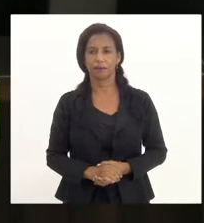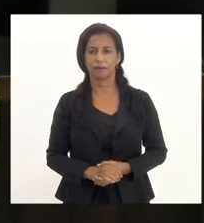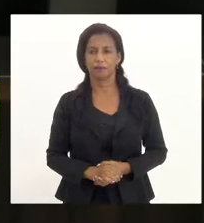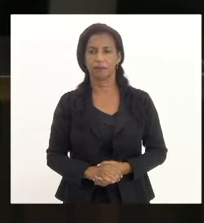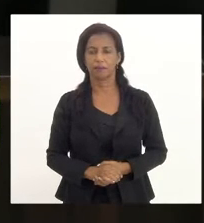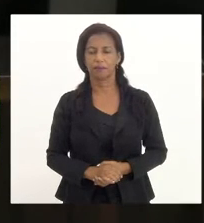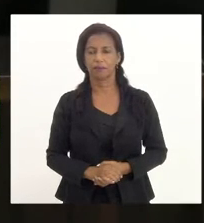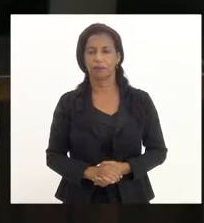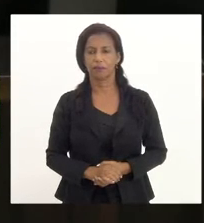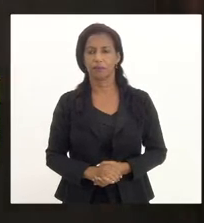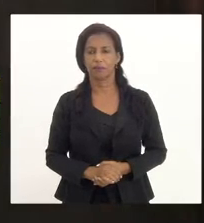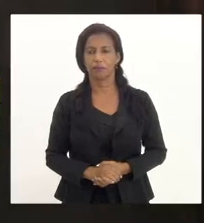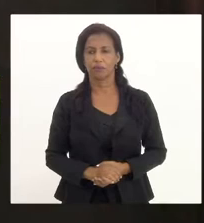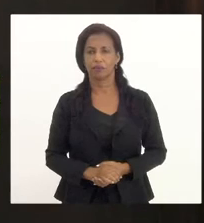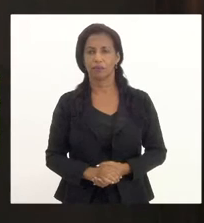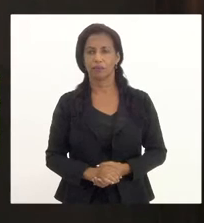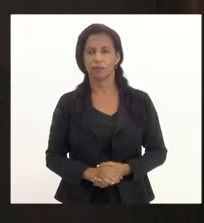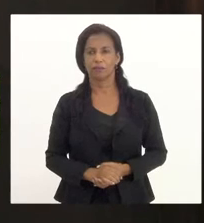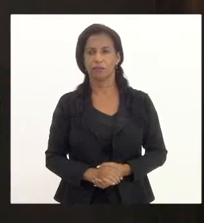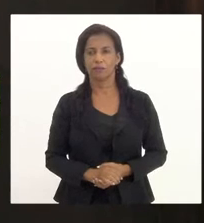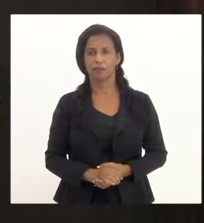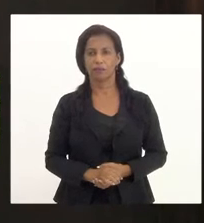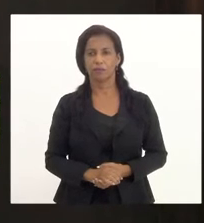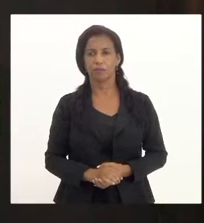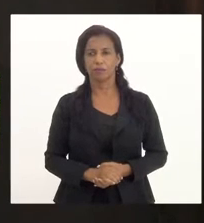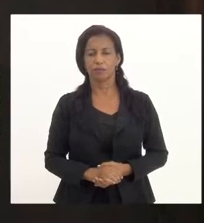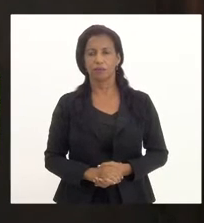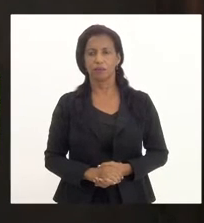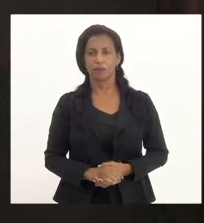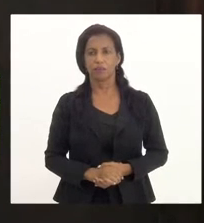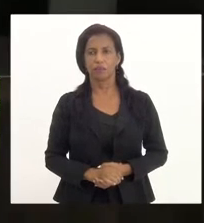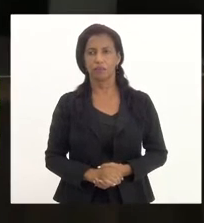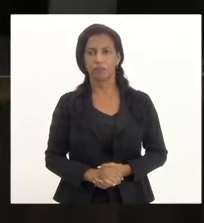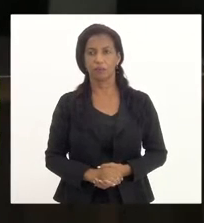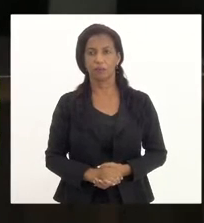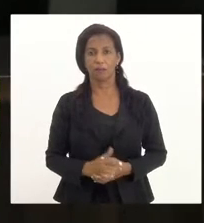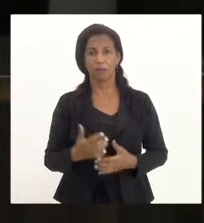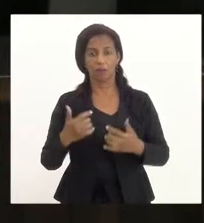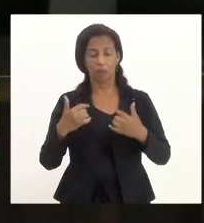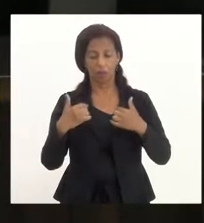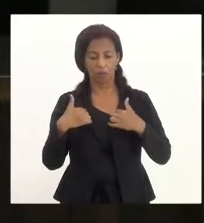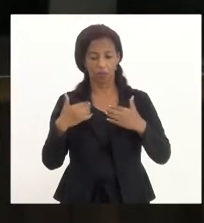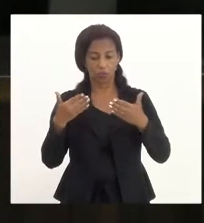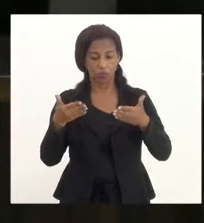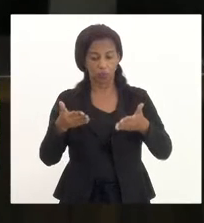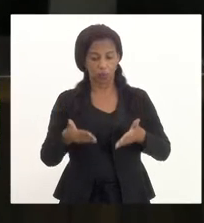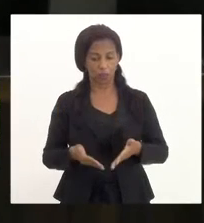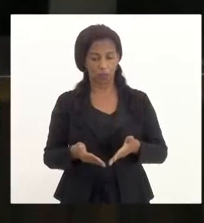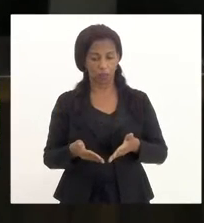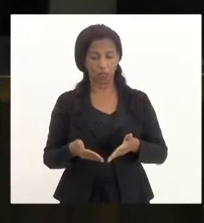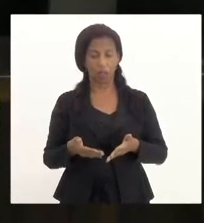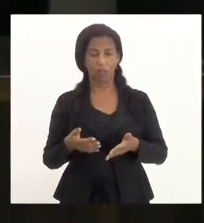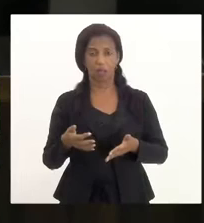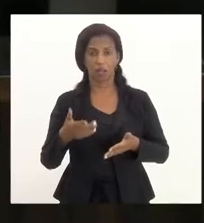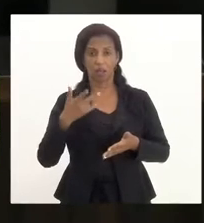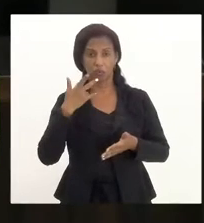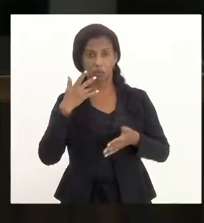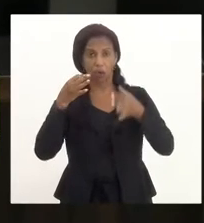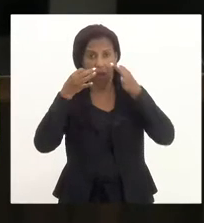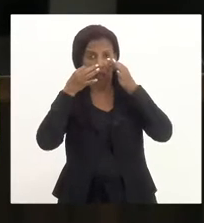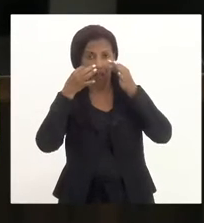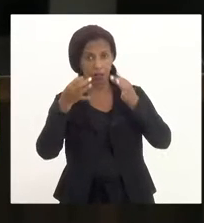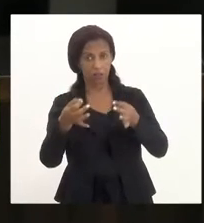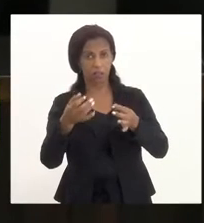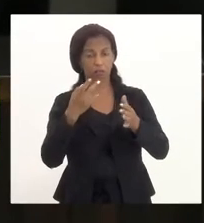E aí Hoje eu tô aqui chamando a atenção sobre o que é mais relevante não quer dizer que não